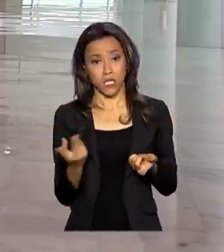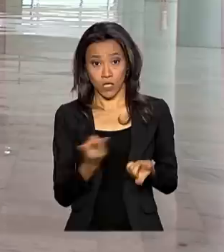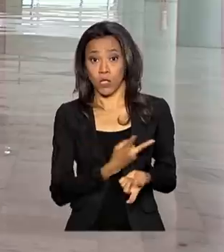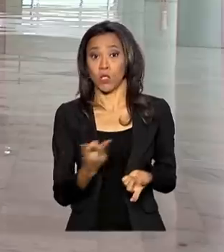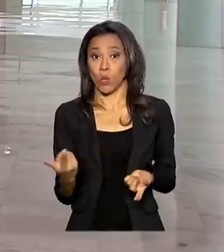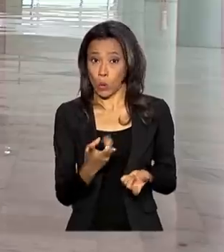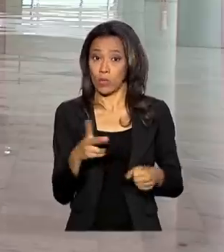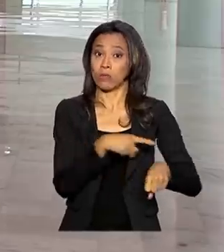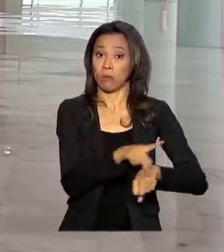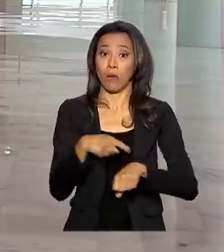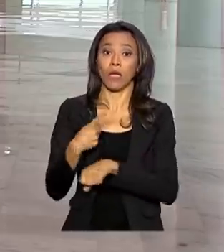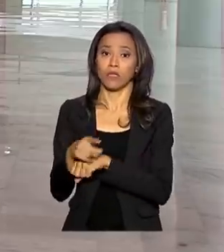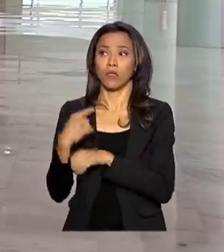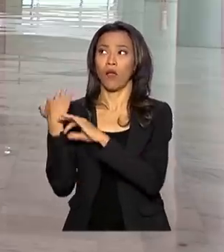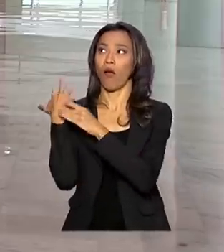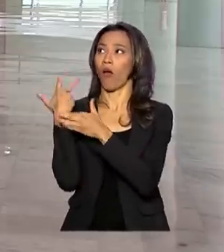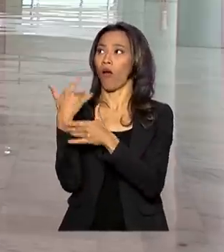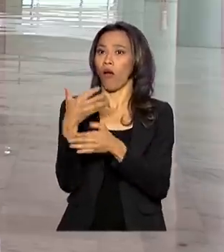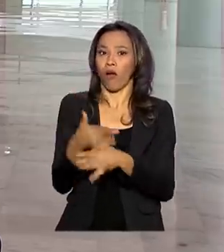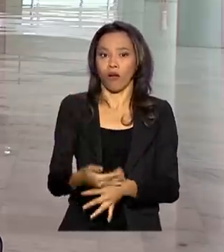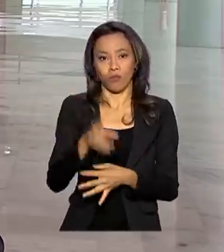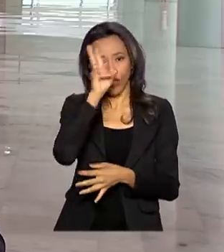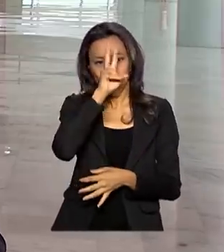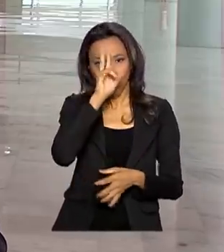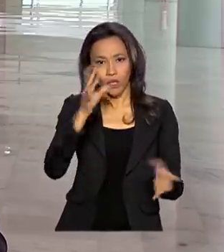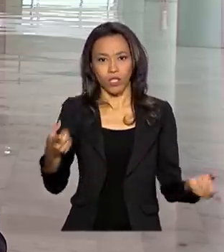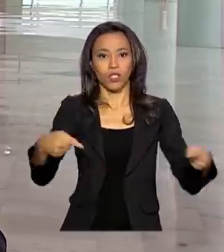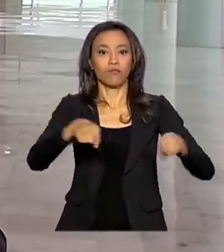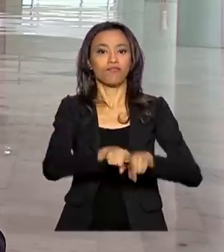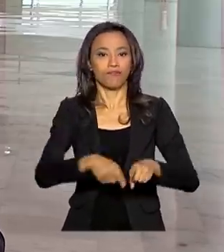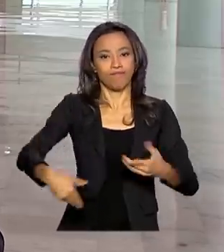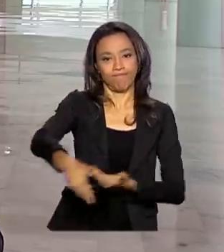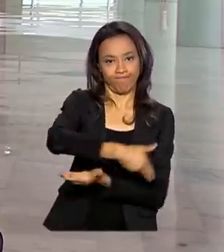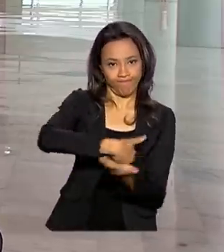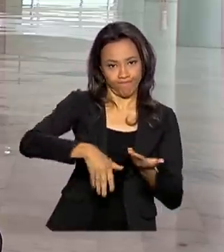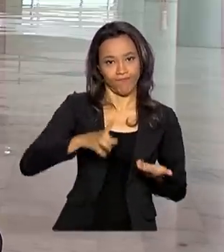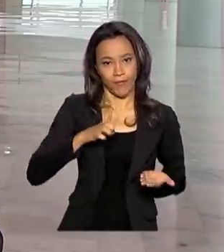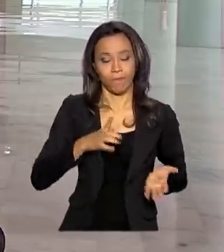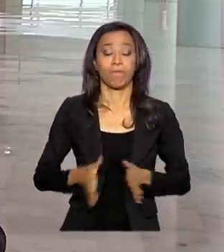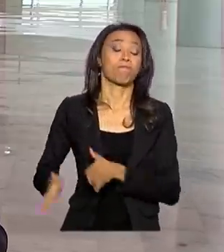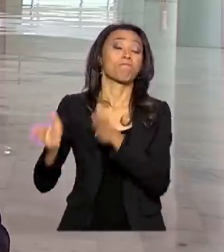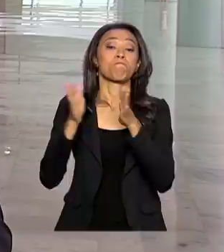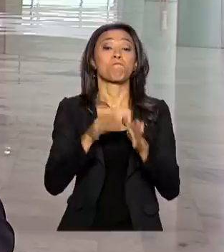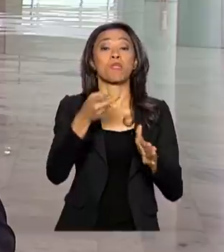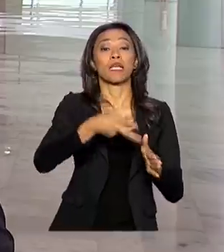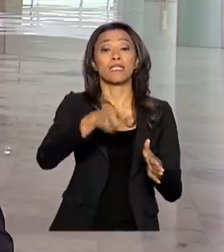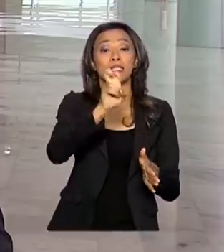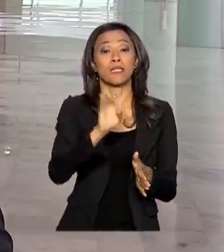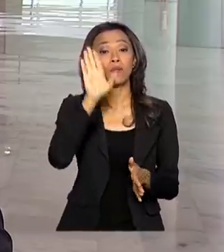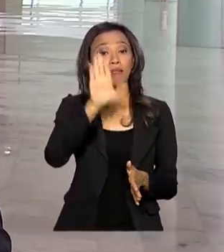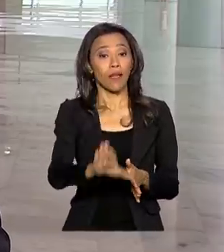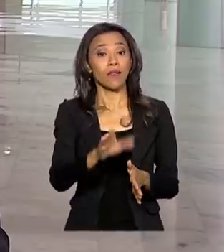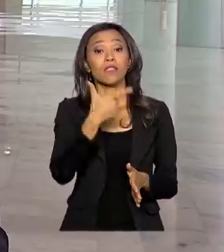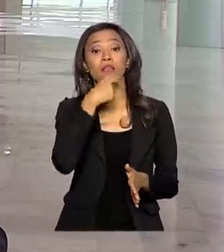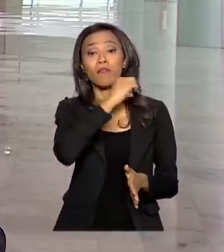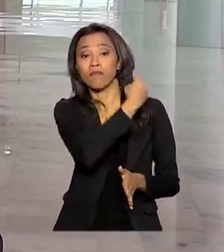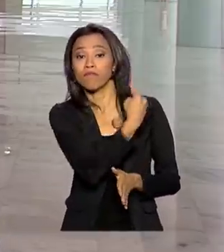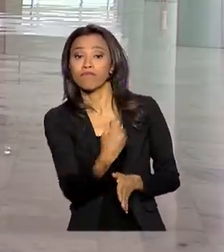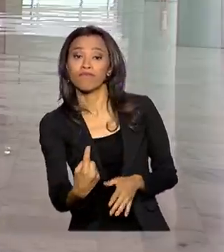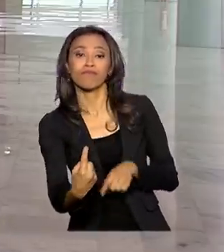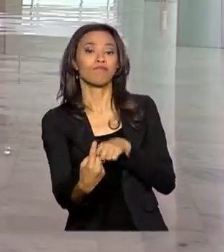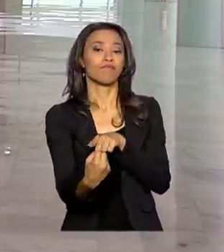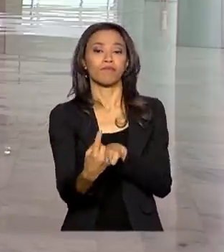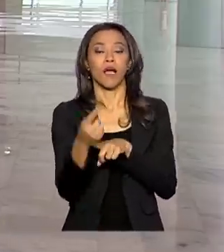dois países já têm um histórico de cooperação é na sequência às cinco da tarde é quem estará aqui no palácio do planalto será o